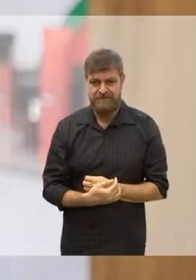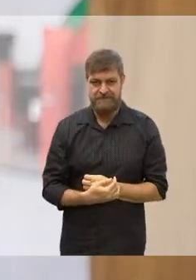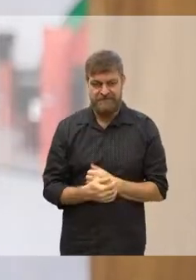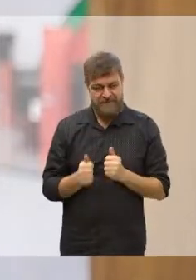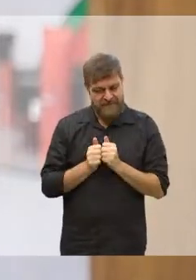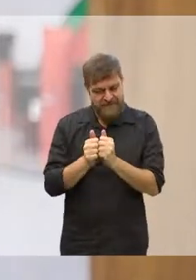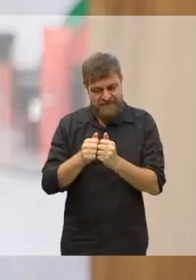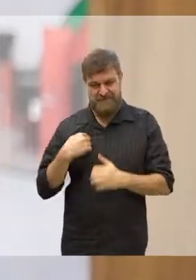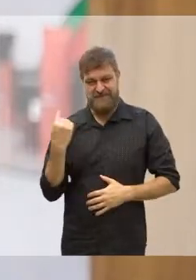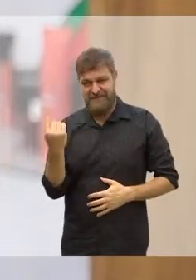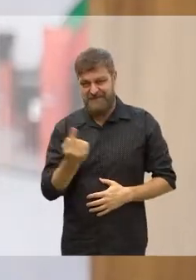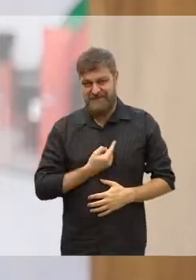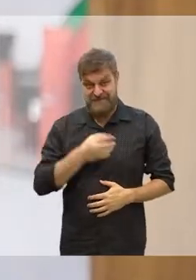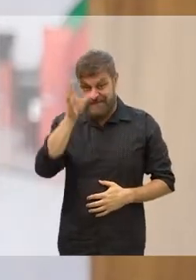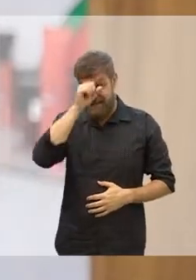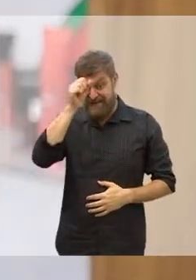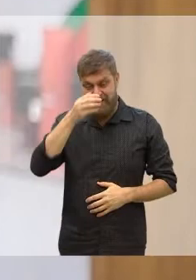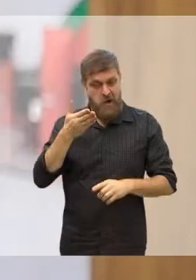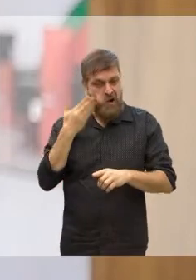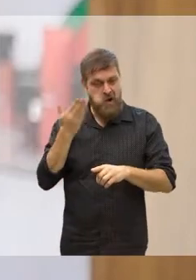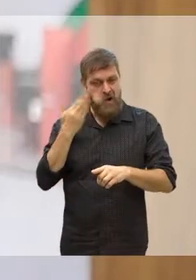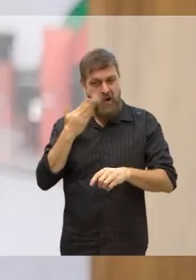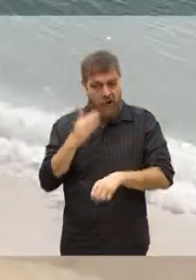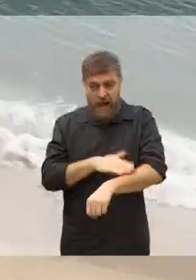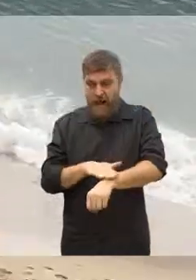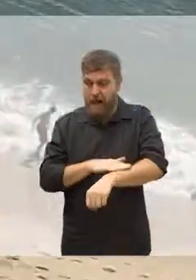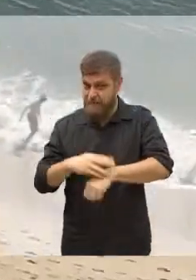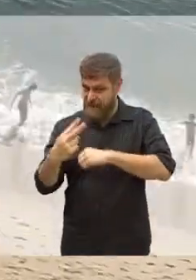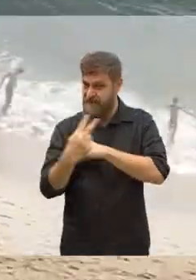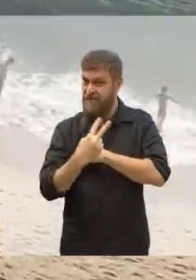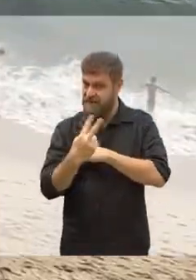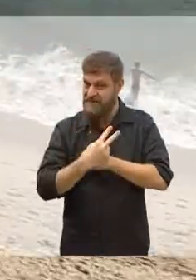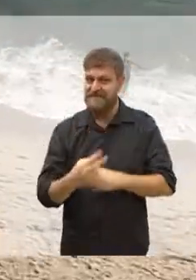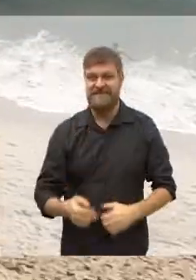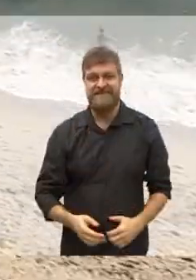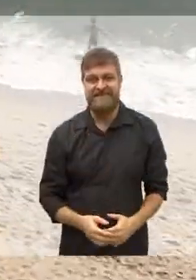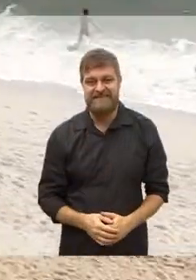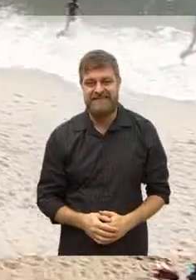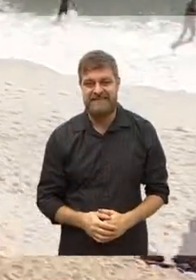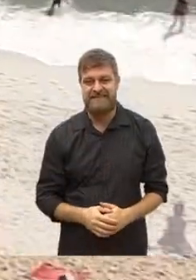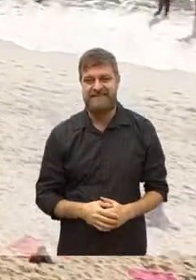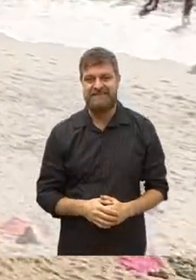continue conosco e aprenda um pouco mais e proteja a sua pele.